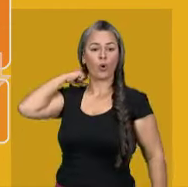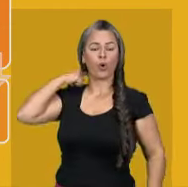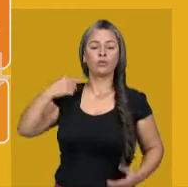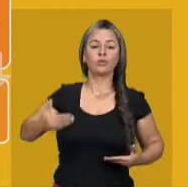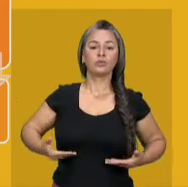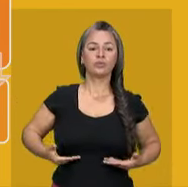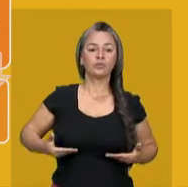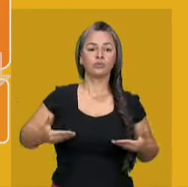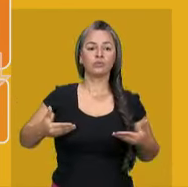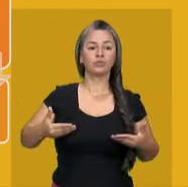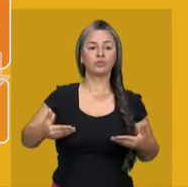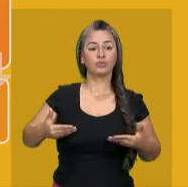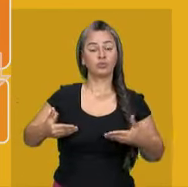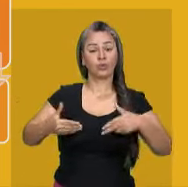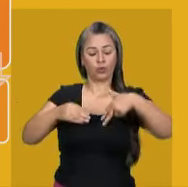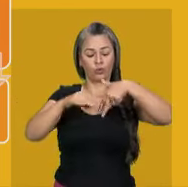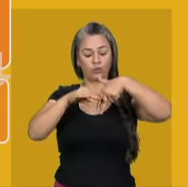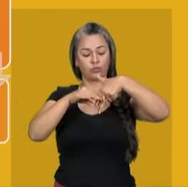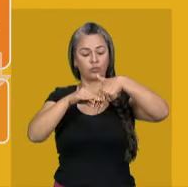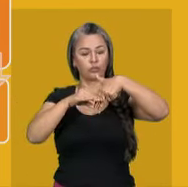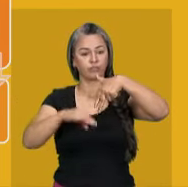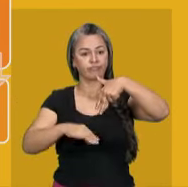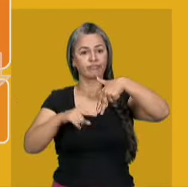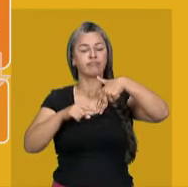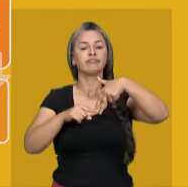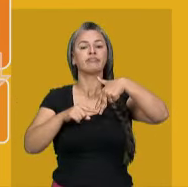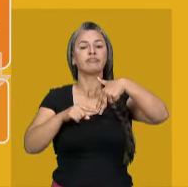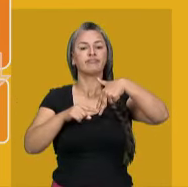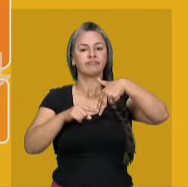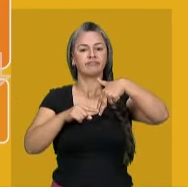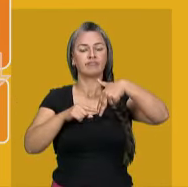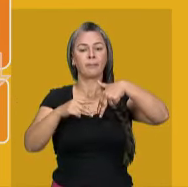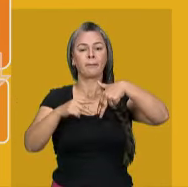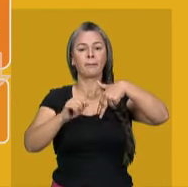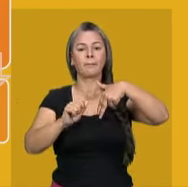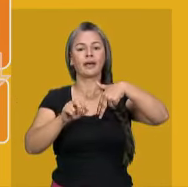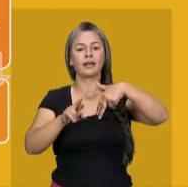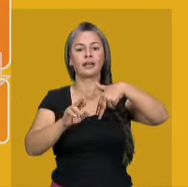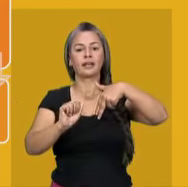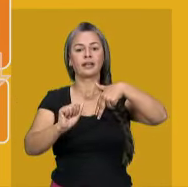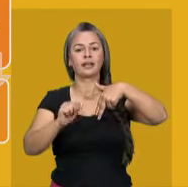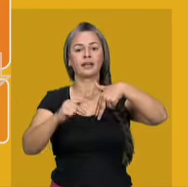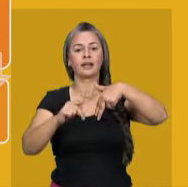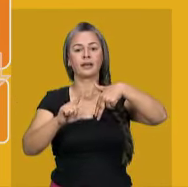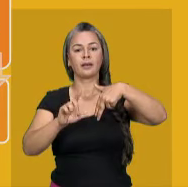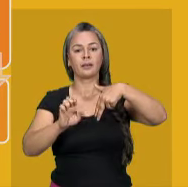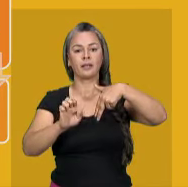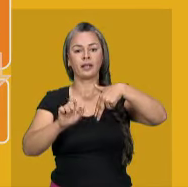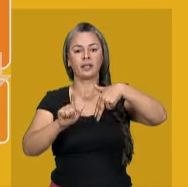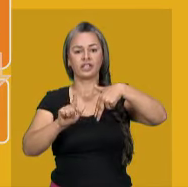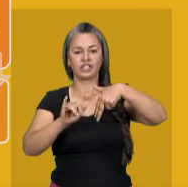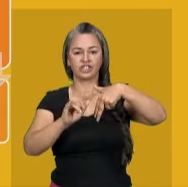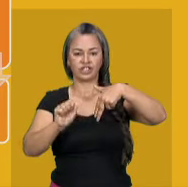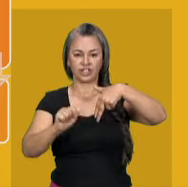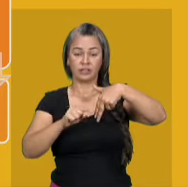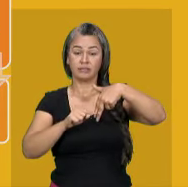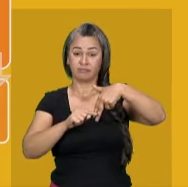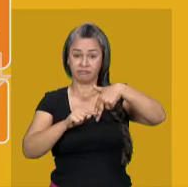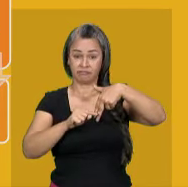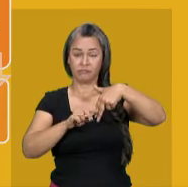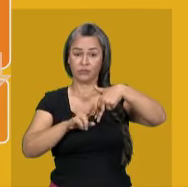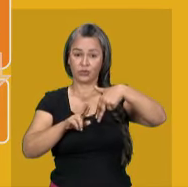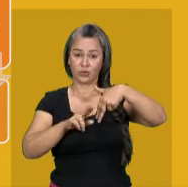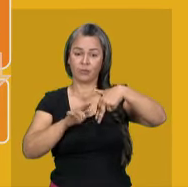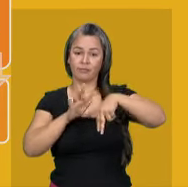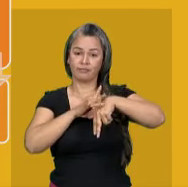paralisia dos membros inferiores, isso é, a paraplegia. As lesões na parte cervical